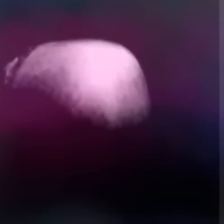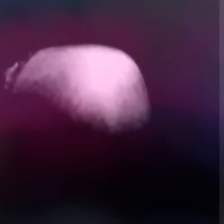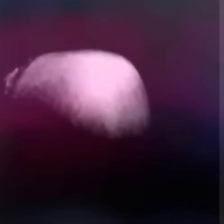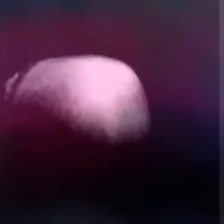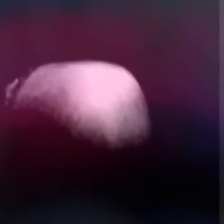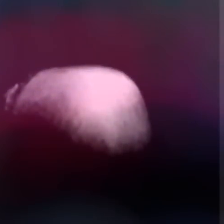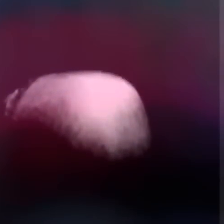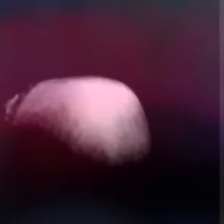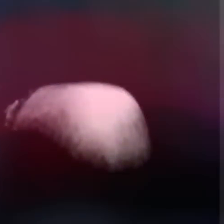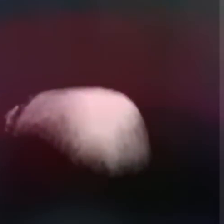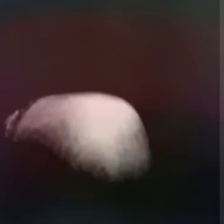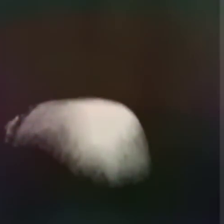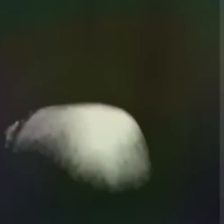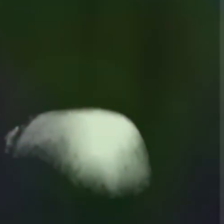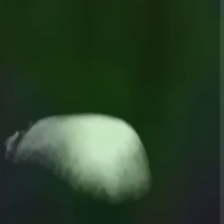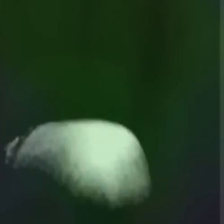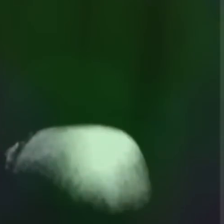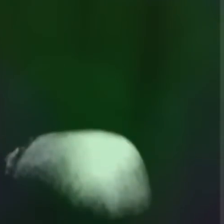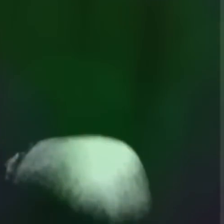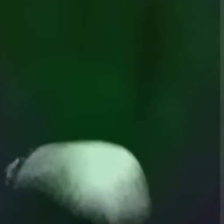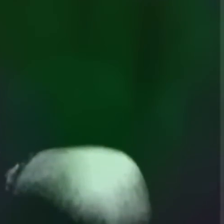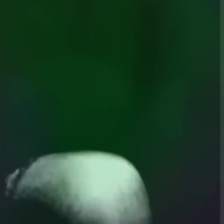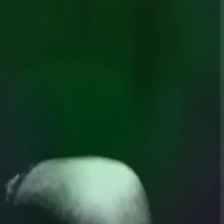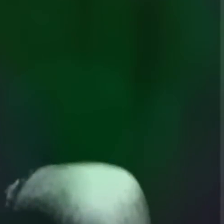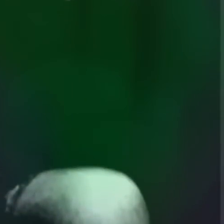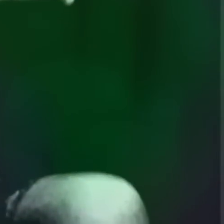nunca me abandonou.